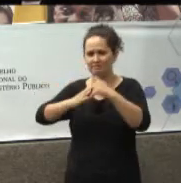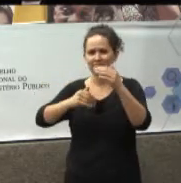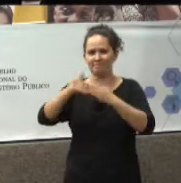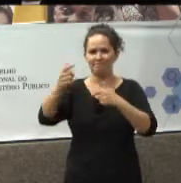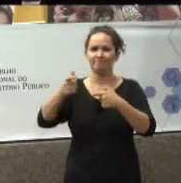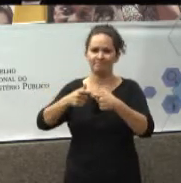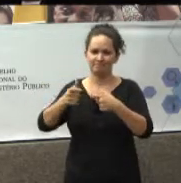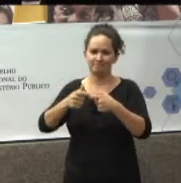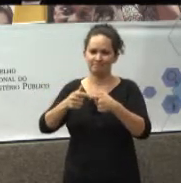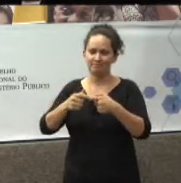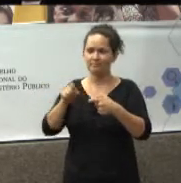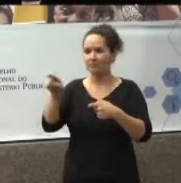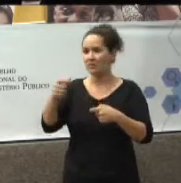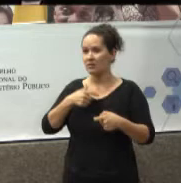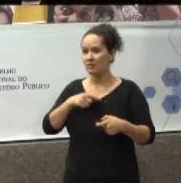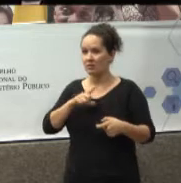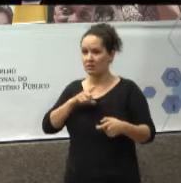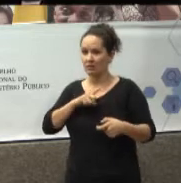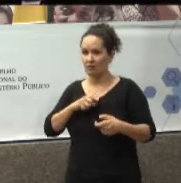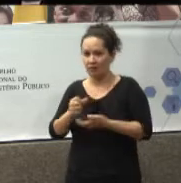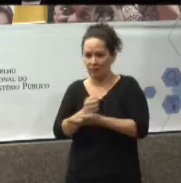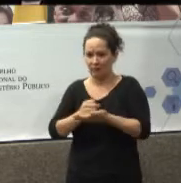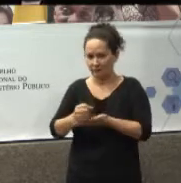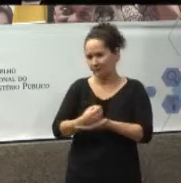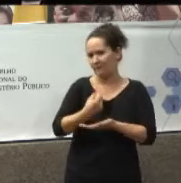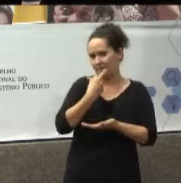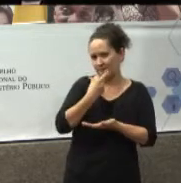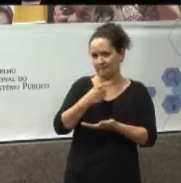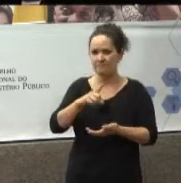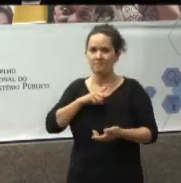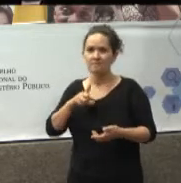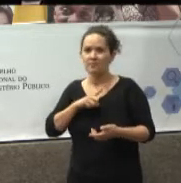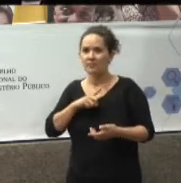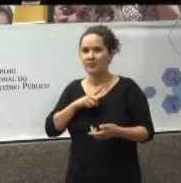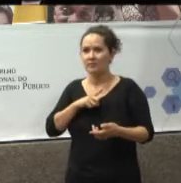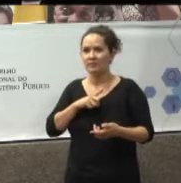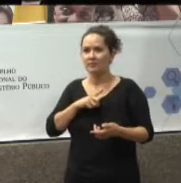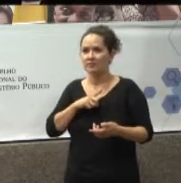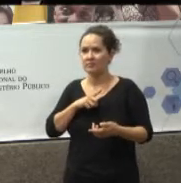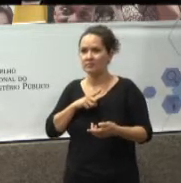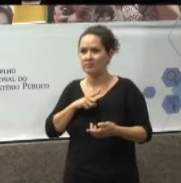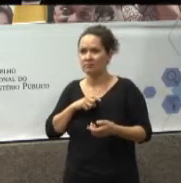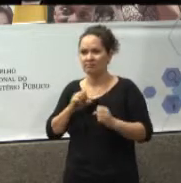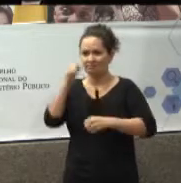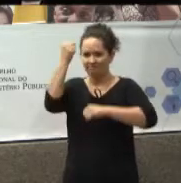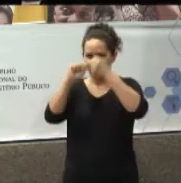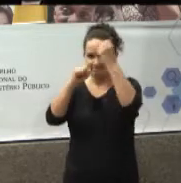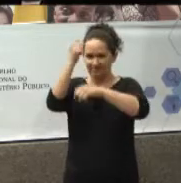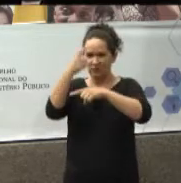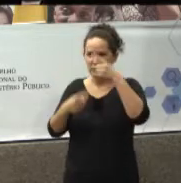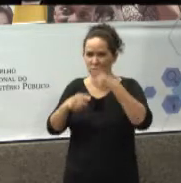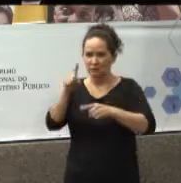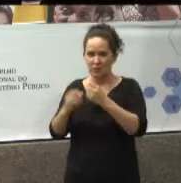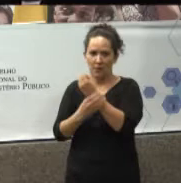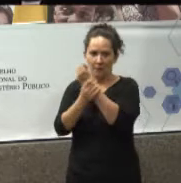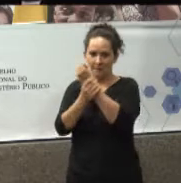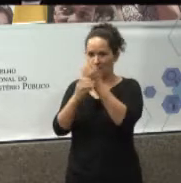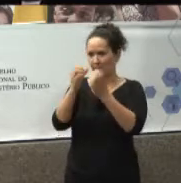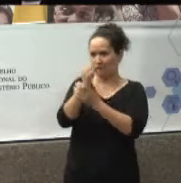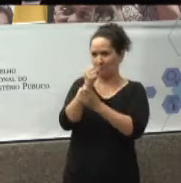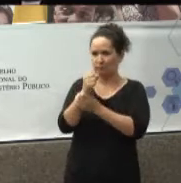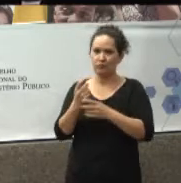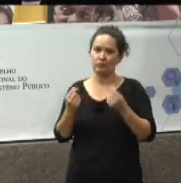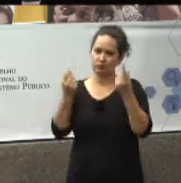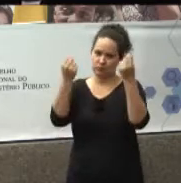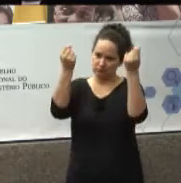medicina você tem a indústria farmacêutica você tem a indústria de material órtese prótese de alto